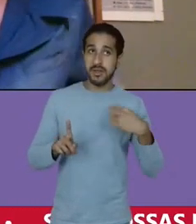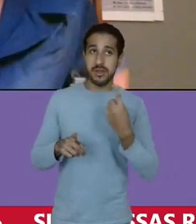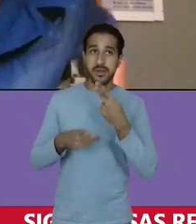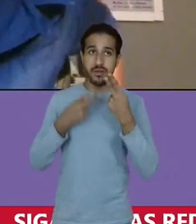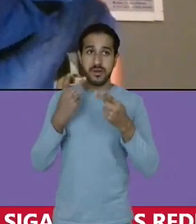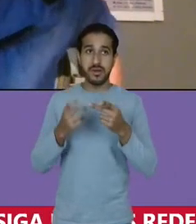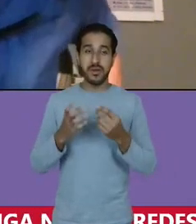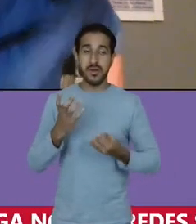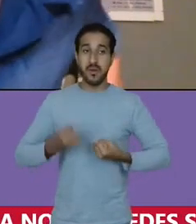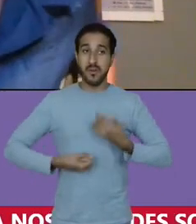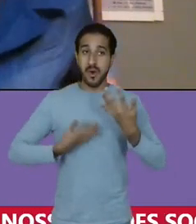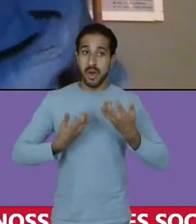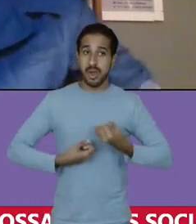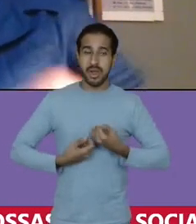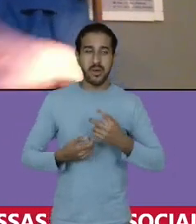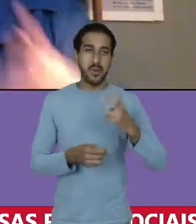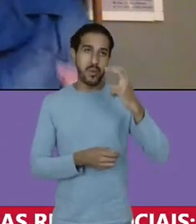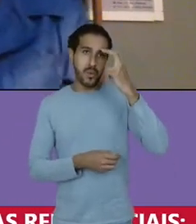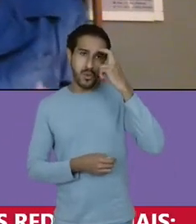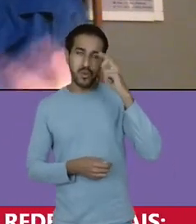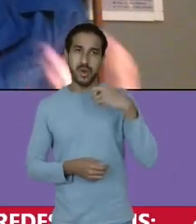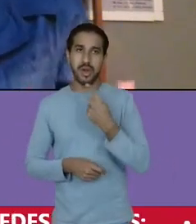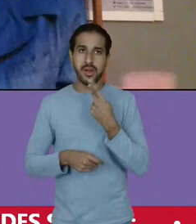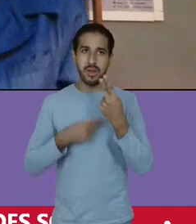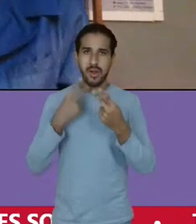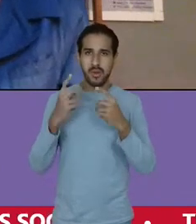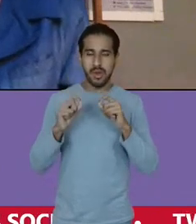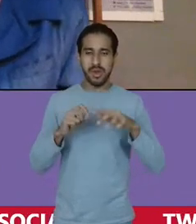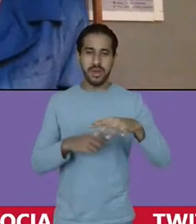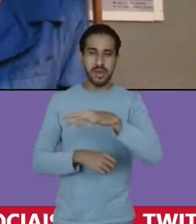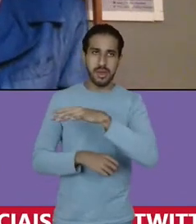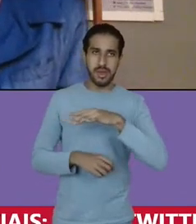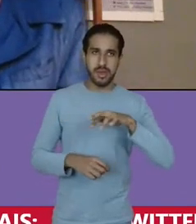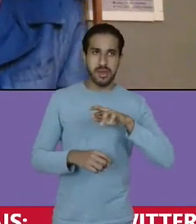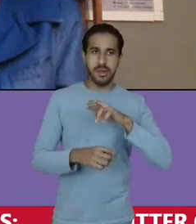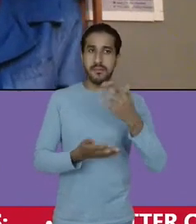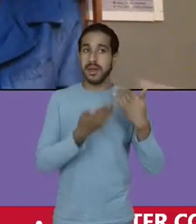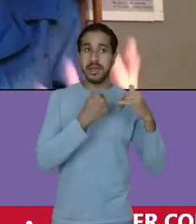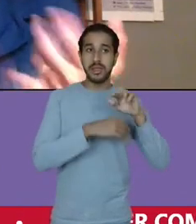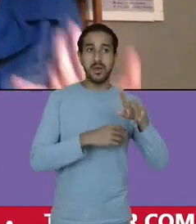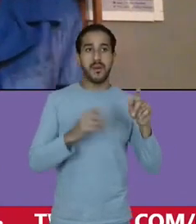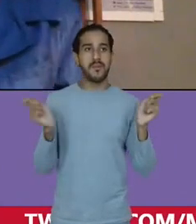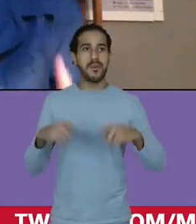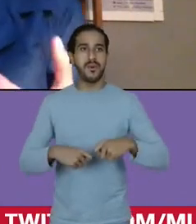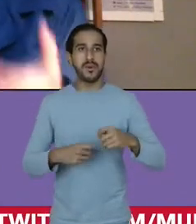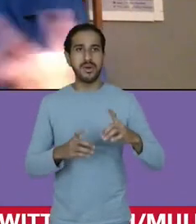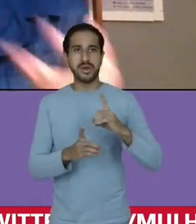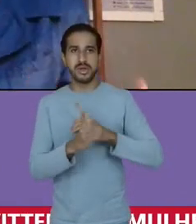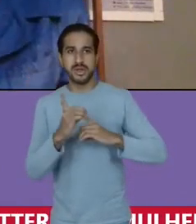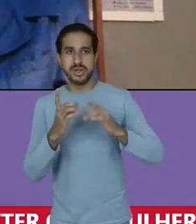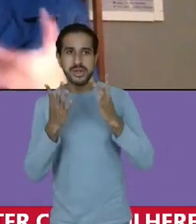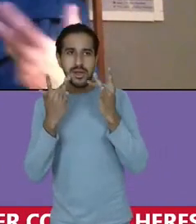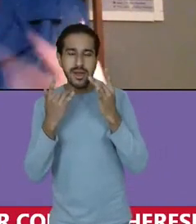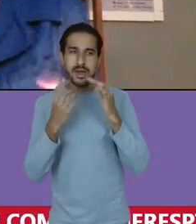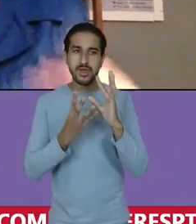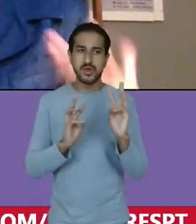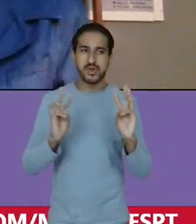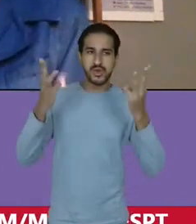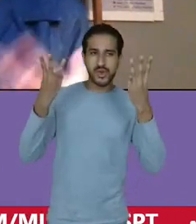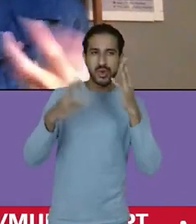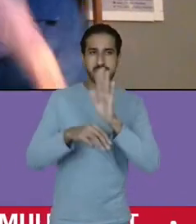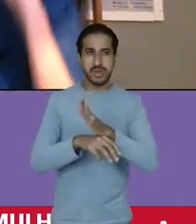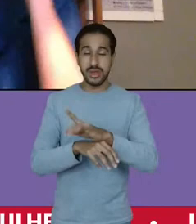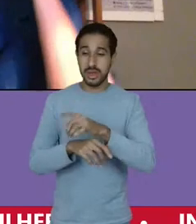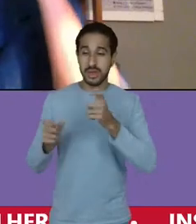falando de produção cultural, então a gente está falando de realmente espaços que não eram possíveis estar abertos, teatro, shows,